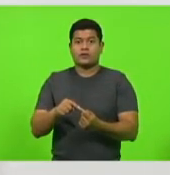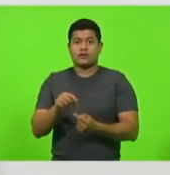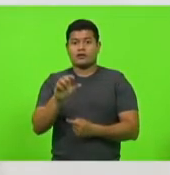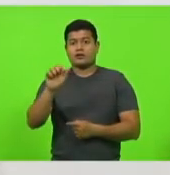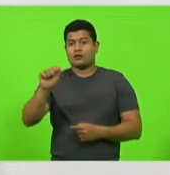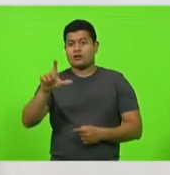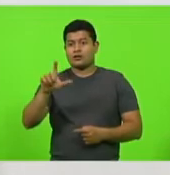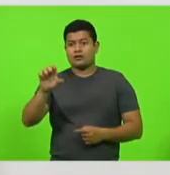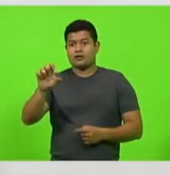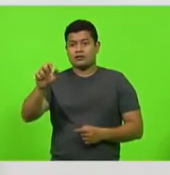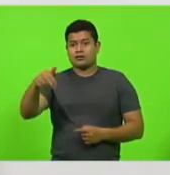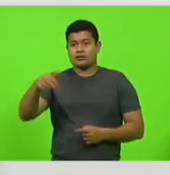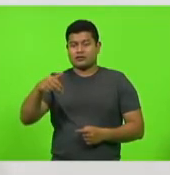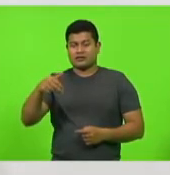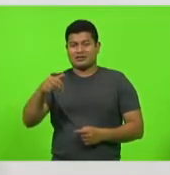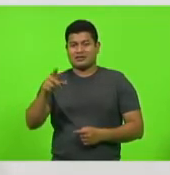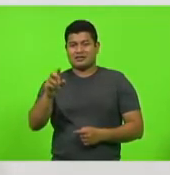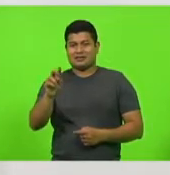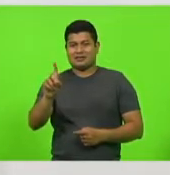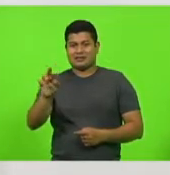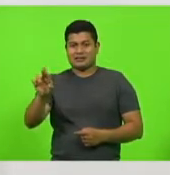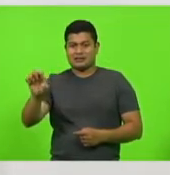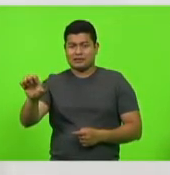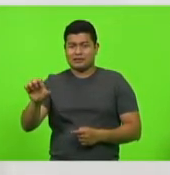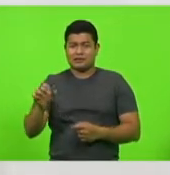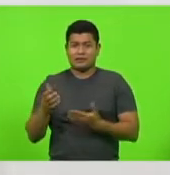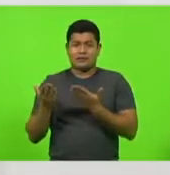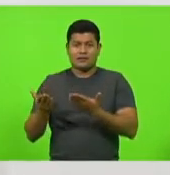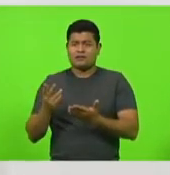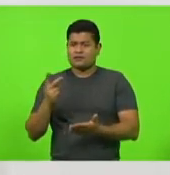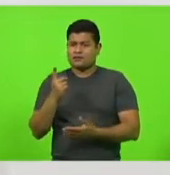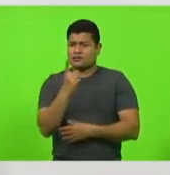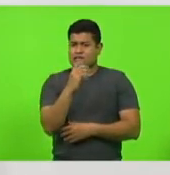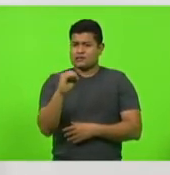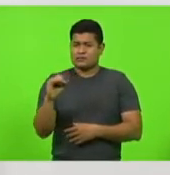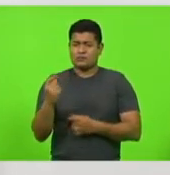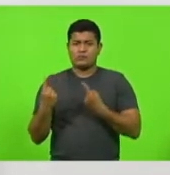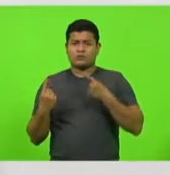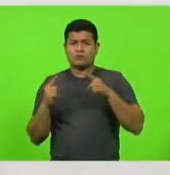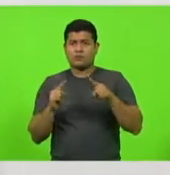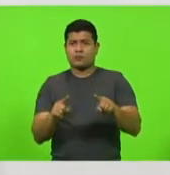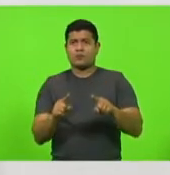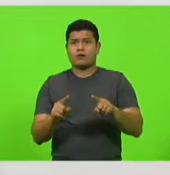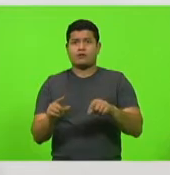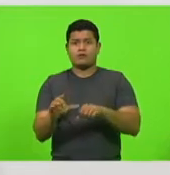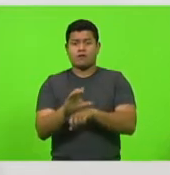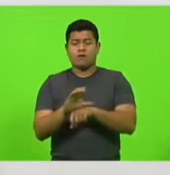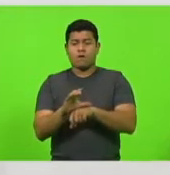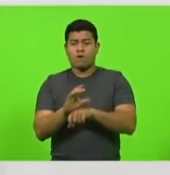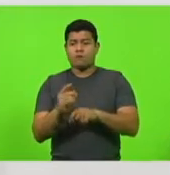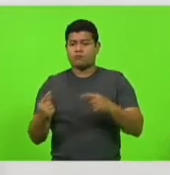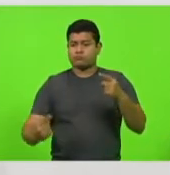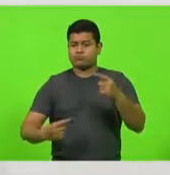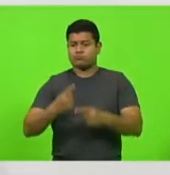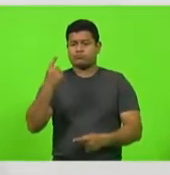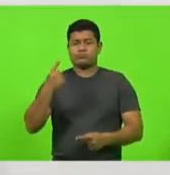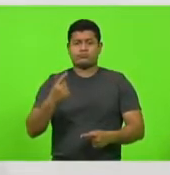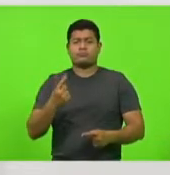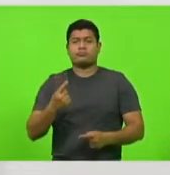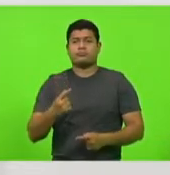de Moraes toma decisões que são 100% contrárias ao que está escrito na lei. Tem